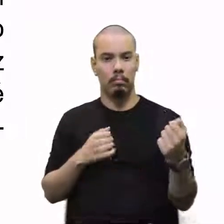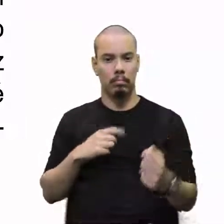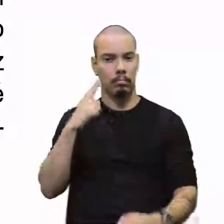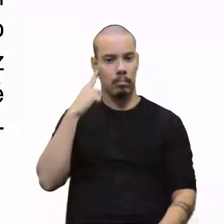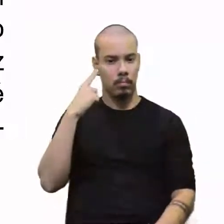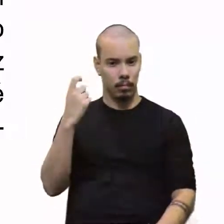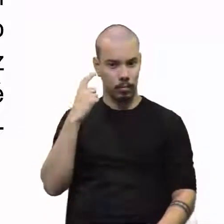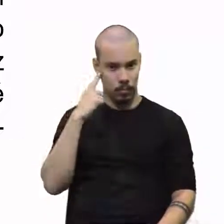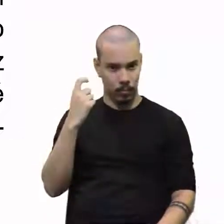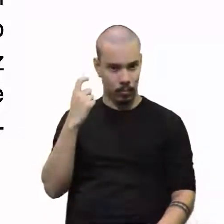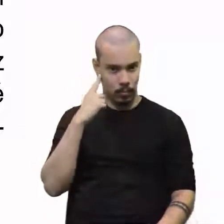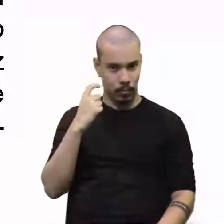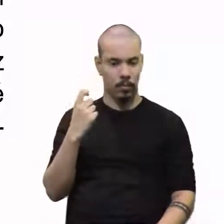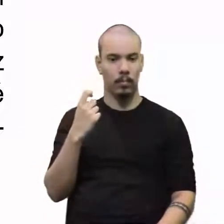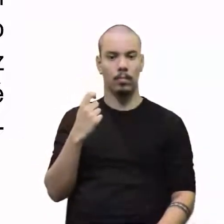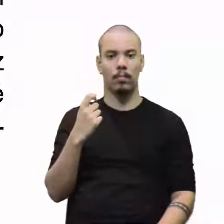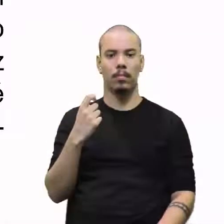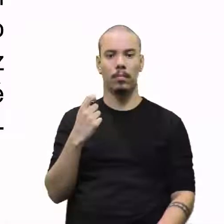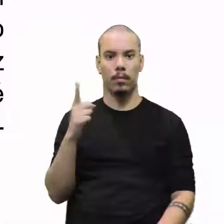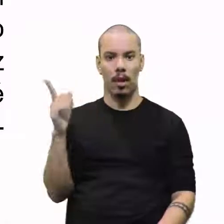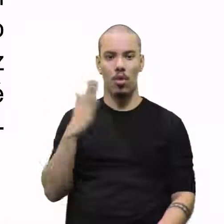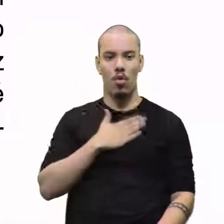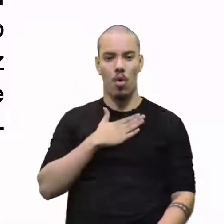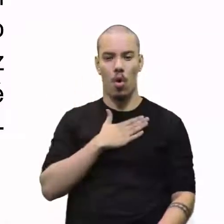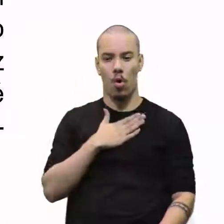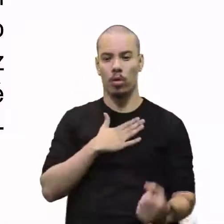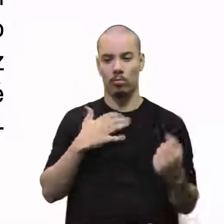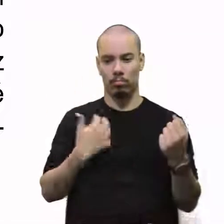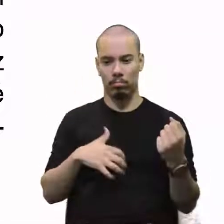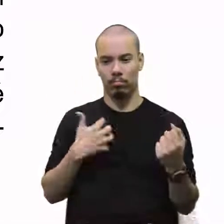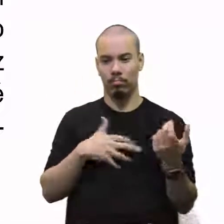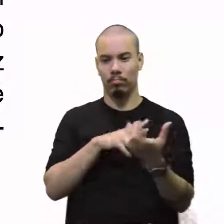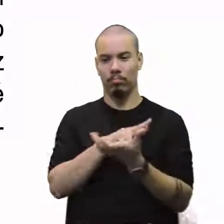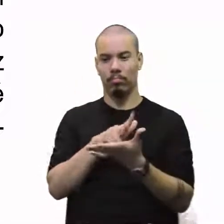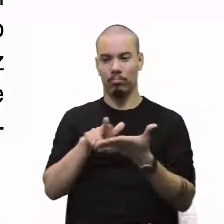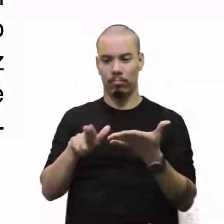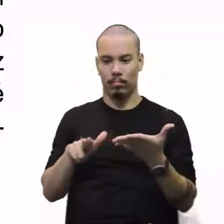professor Merck, ele é que gosta de tocar violão, guitarra,